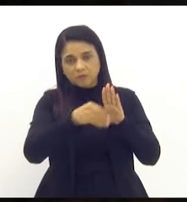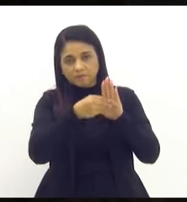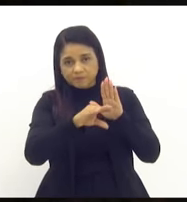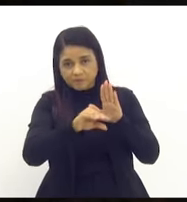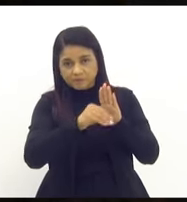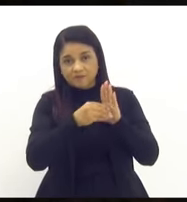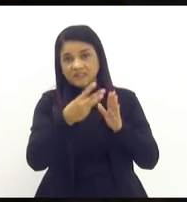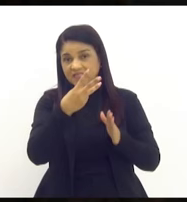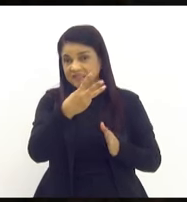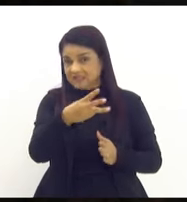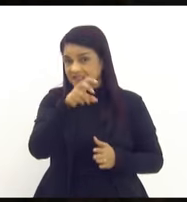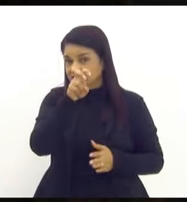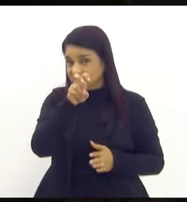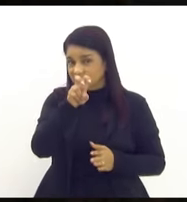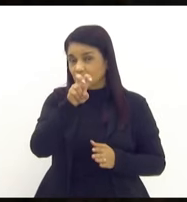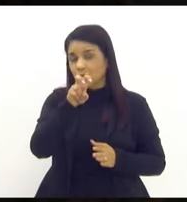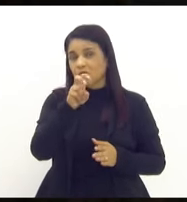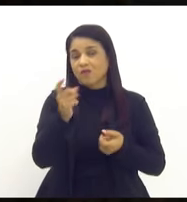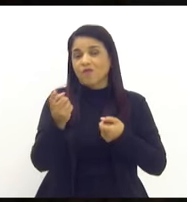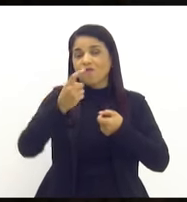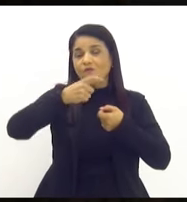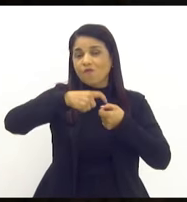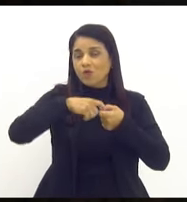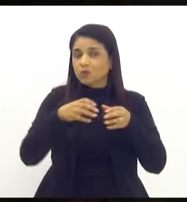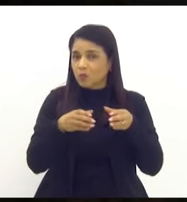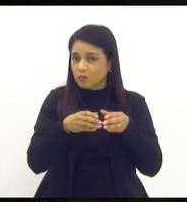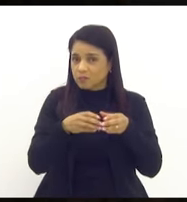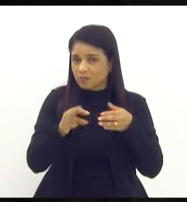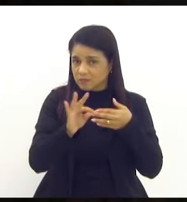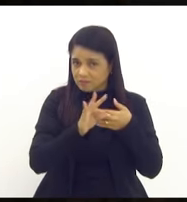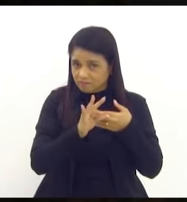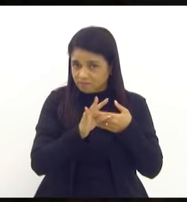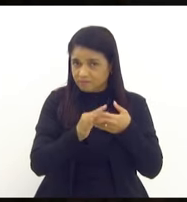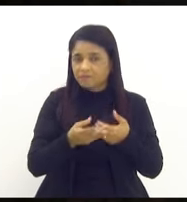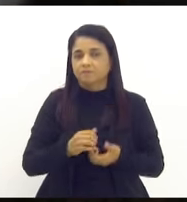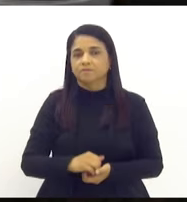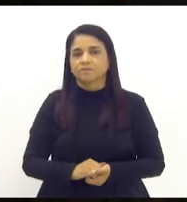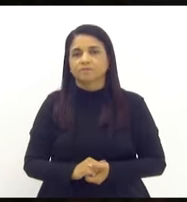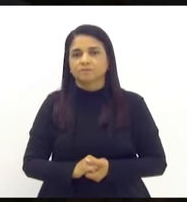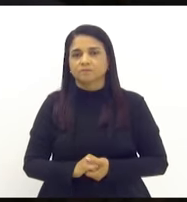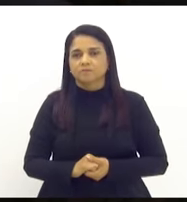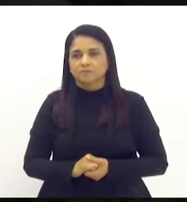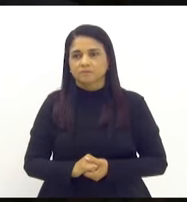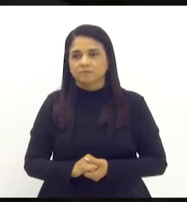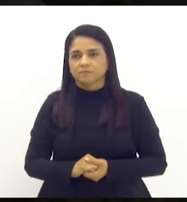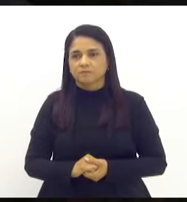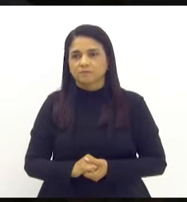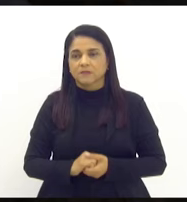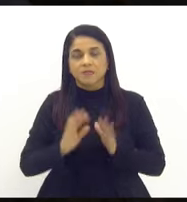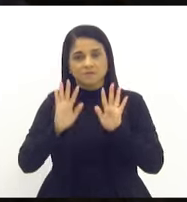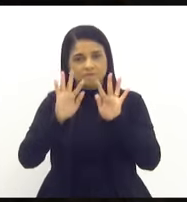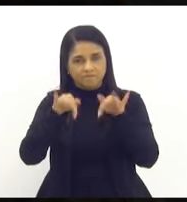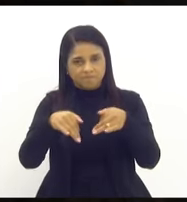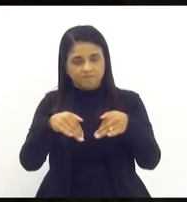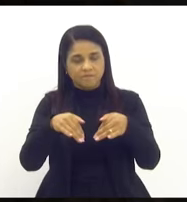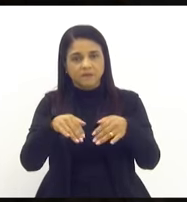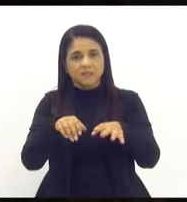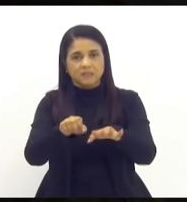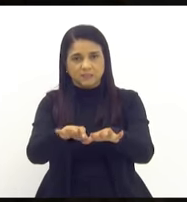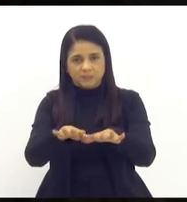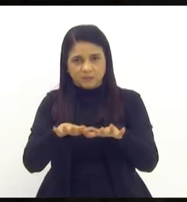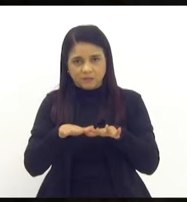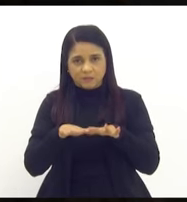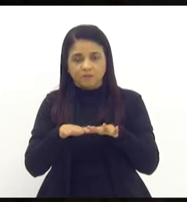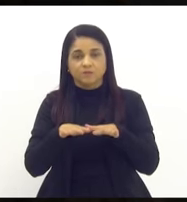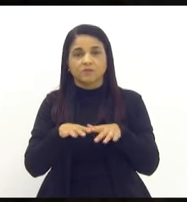35 emendas e retorna às comissões técnicas está encerrada a sessão